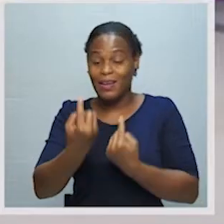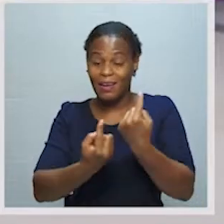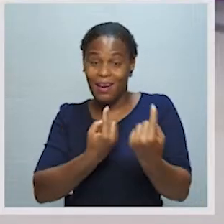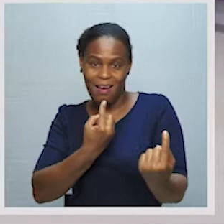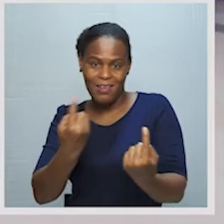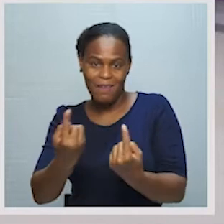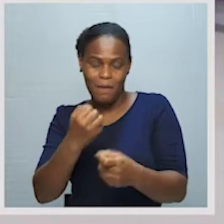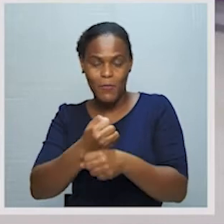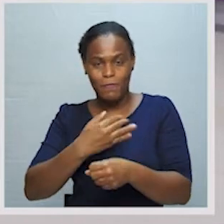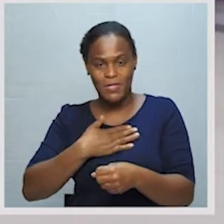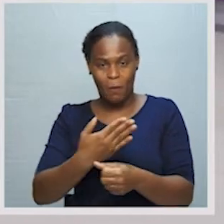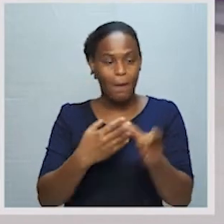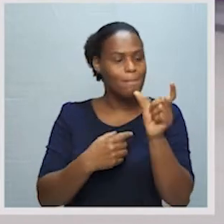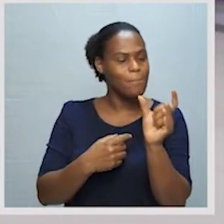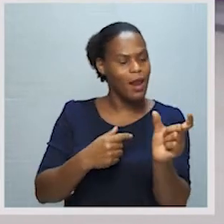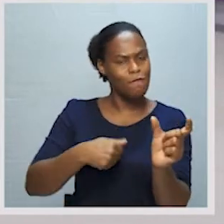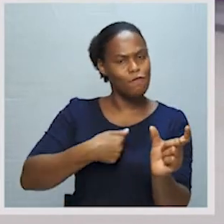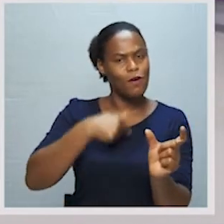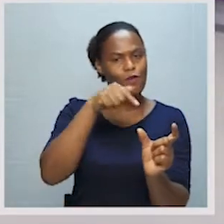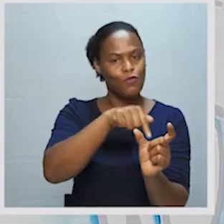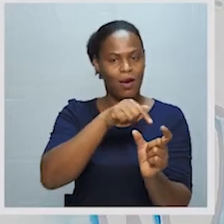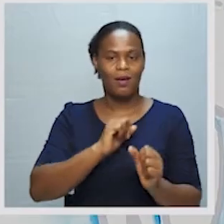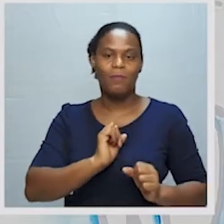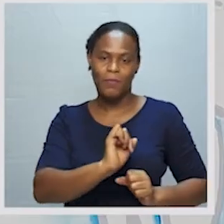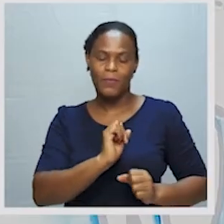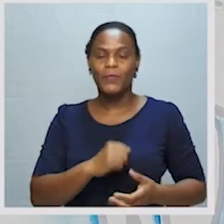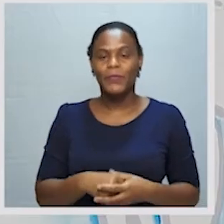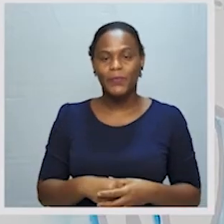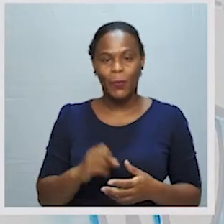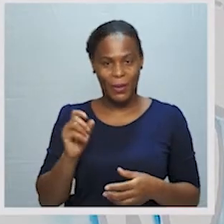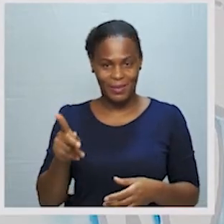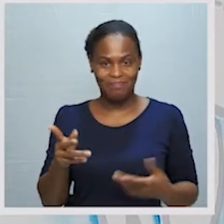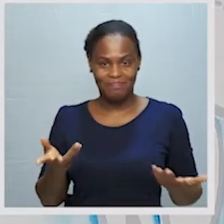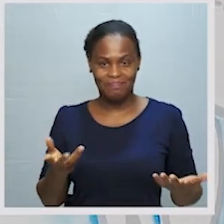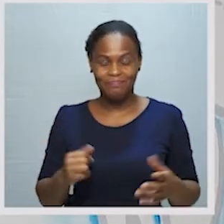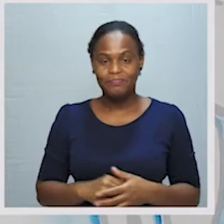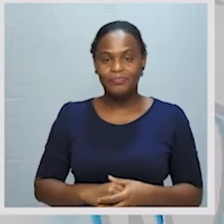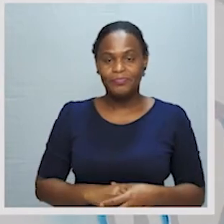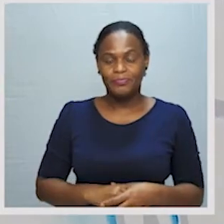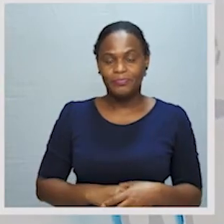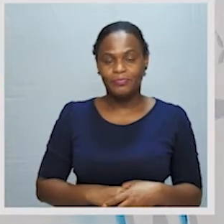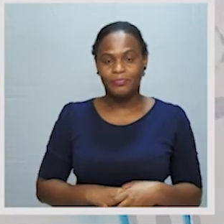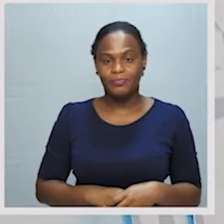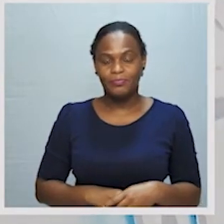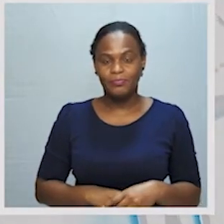em cada profissão nós temos um vocábulo próprio, ok?